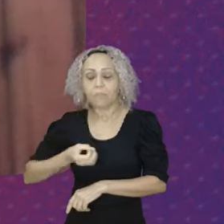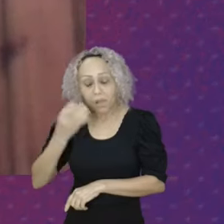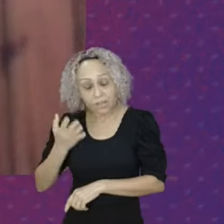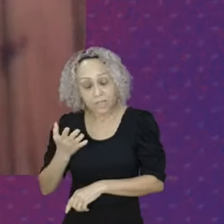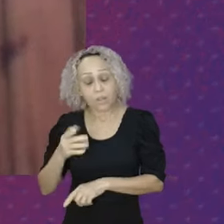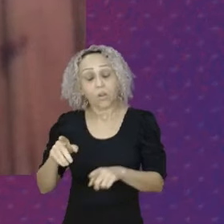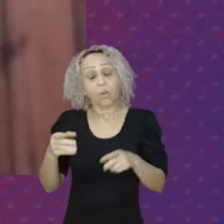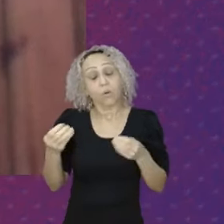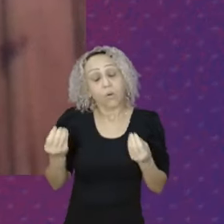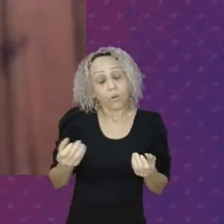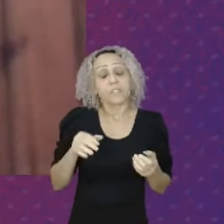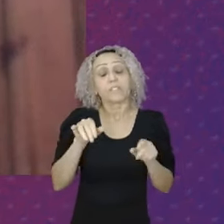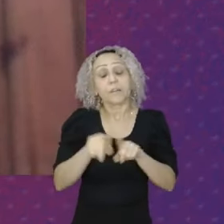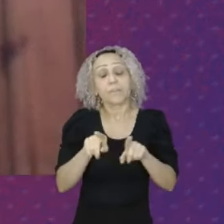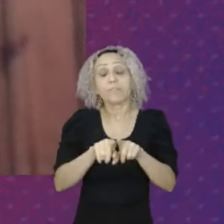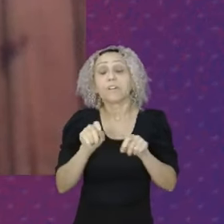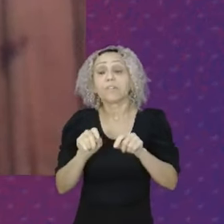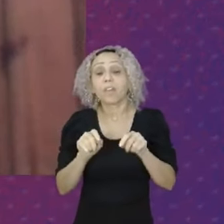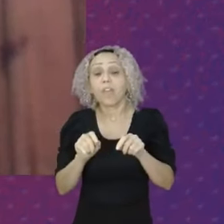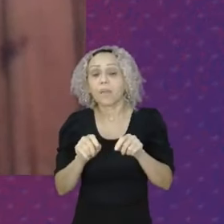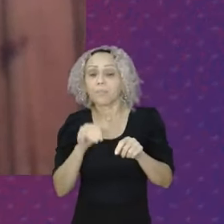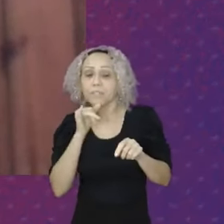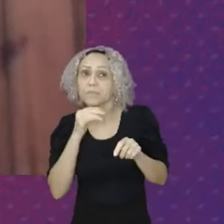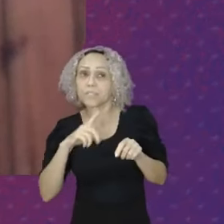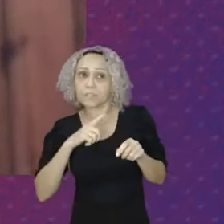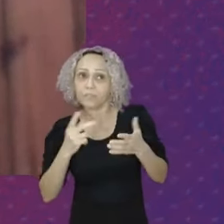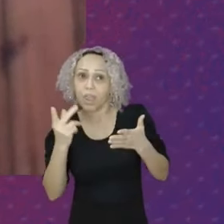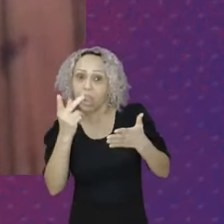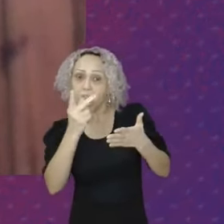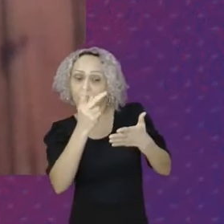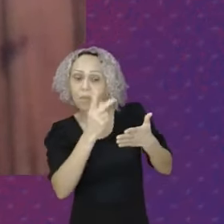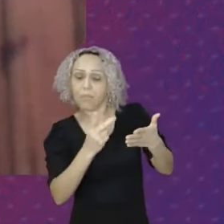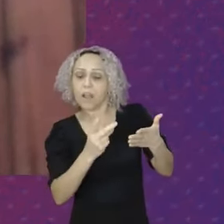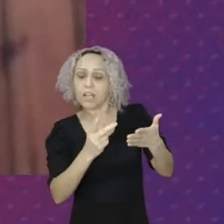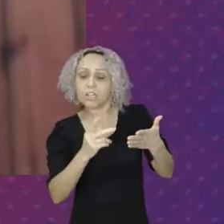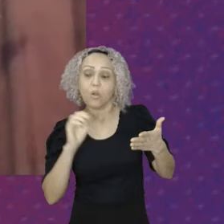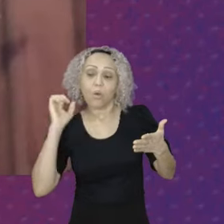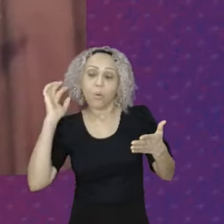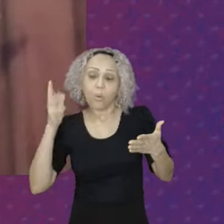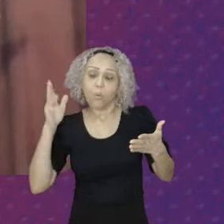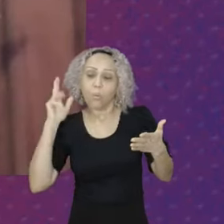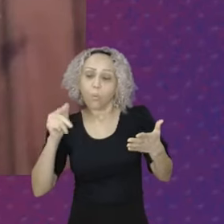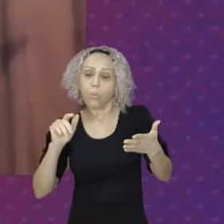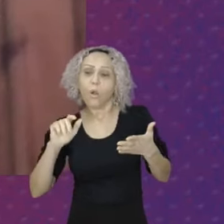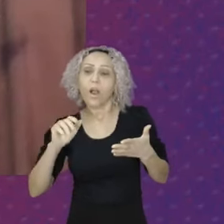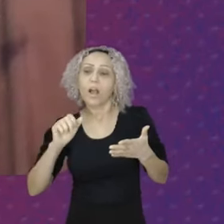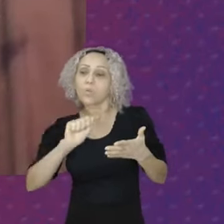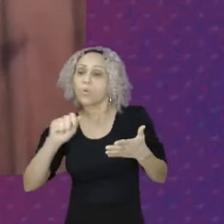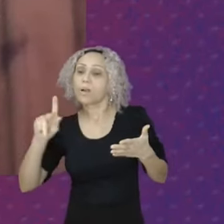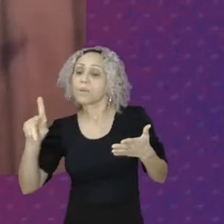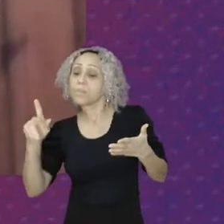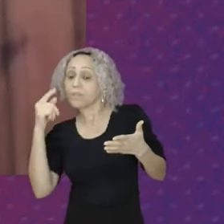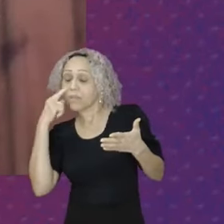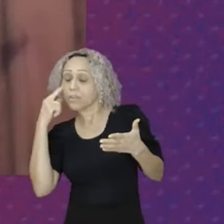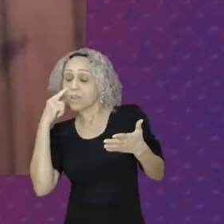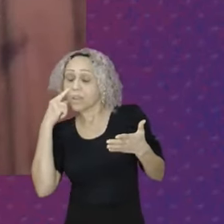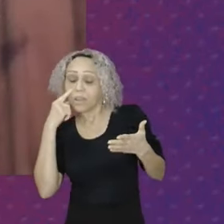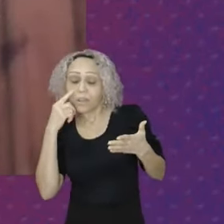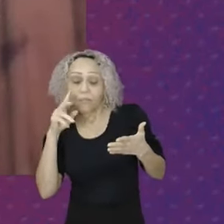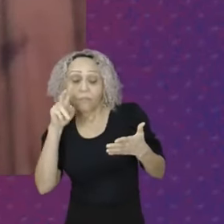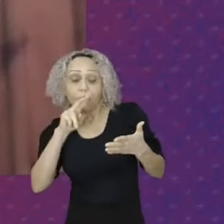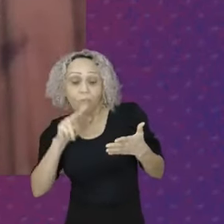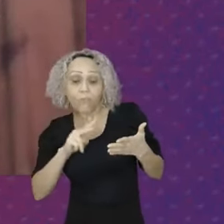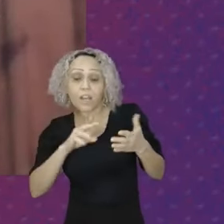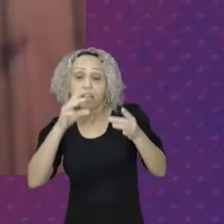segas a gente também precisa de acessibilidade métod lógica Ou seja a gente tem que adaptar os métodos né e teorias de